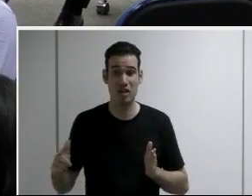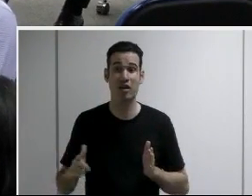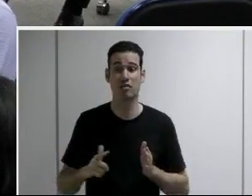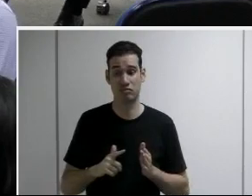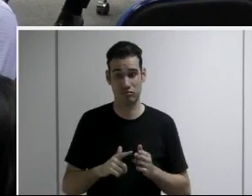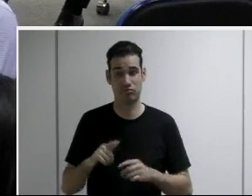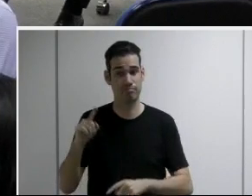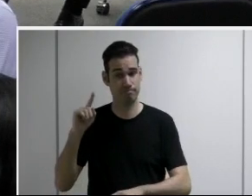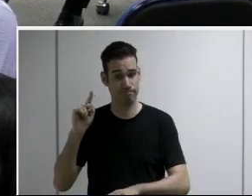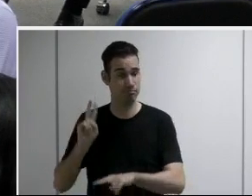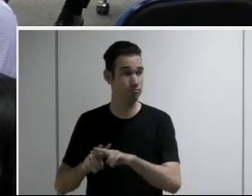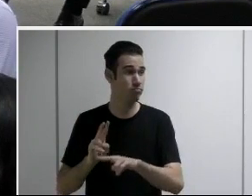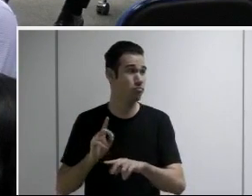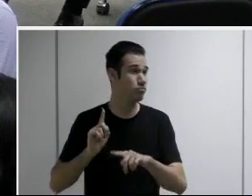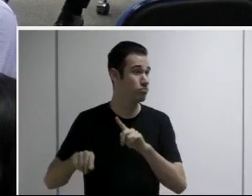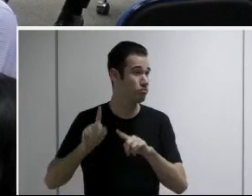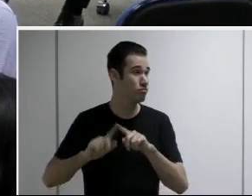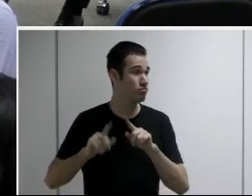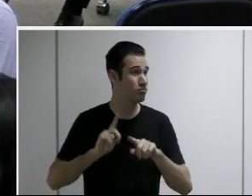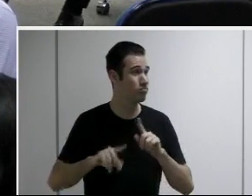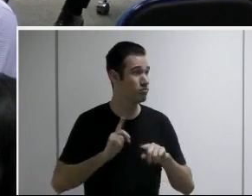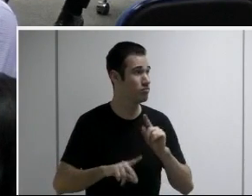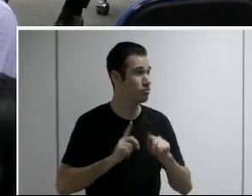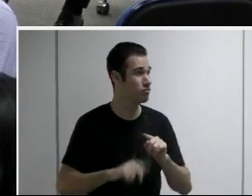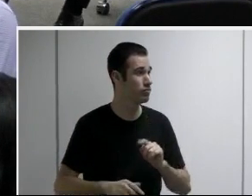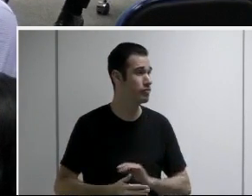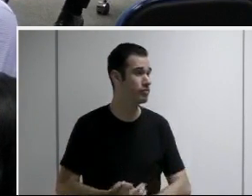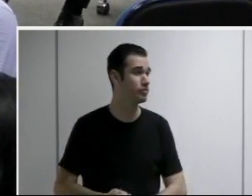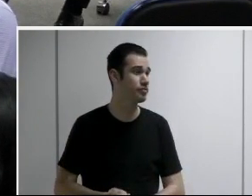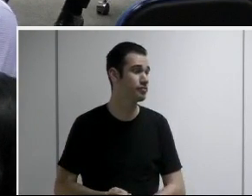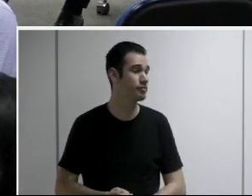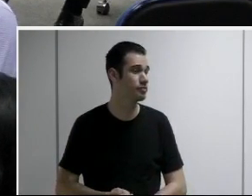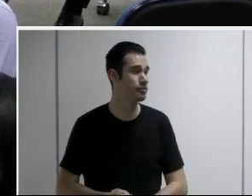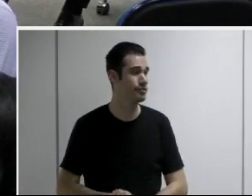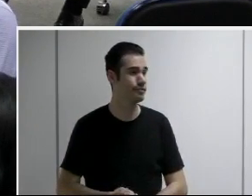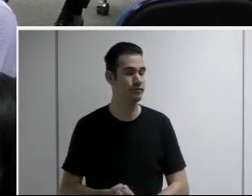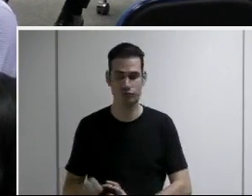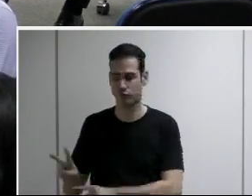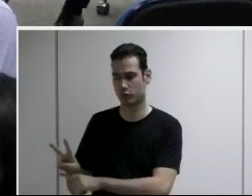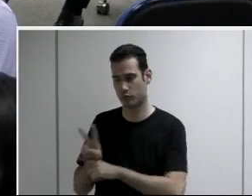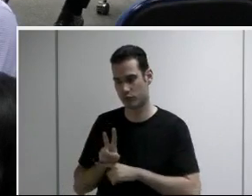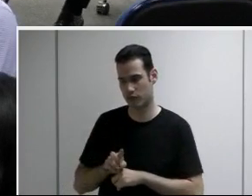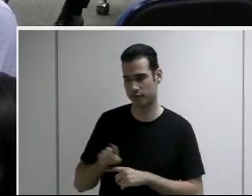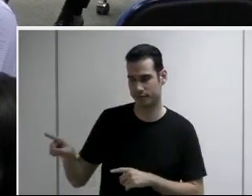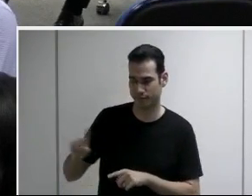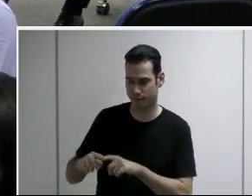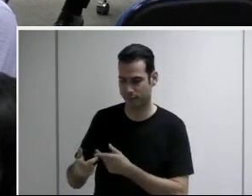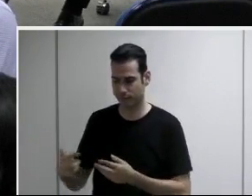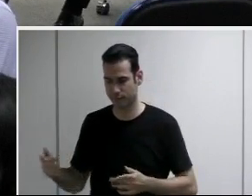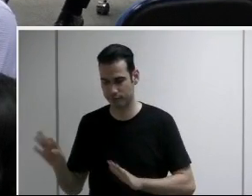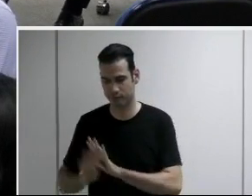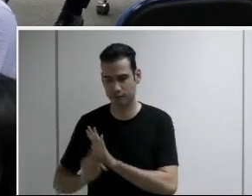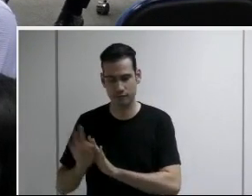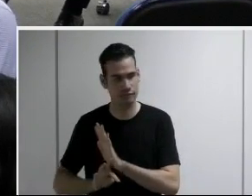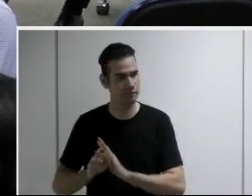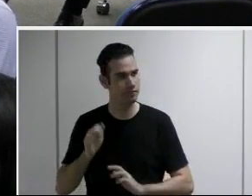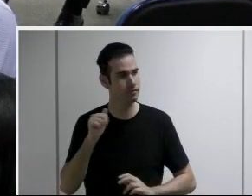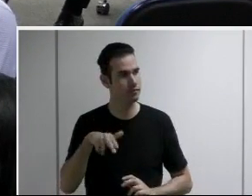Bem rapidamente, então, sobre a questão do marco civil e a junção, aqui vou pegar emprestado o material da Ana, que é, na verdade, só o texto aqui do